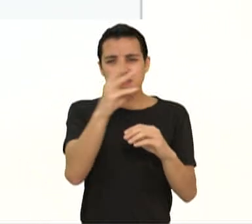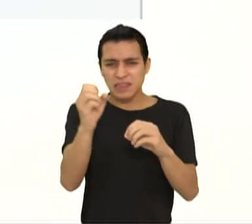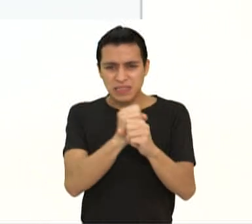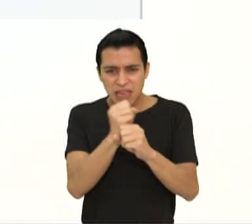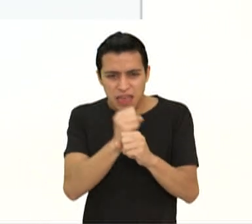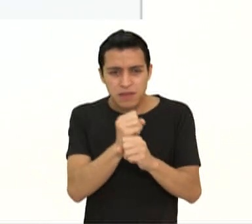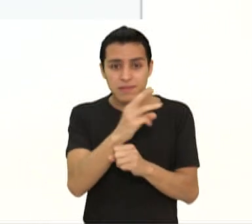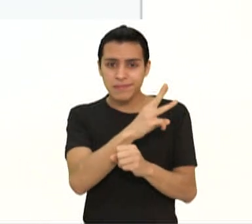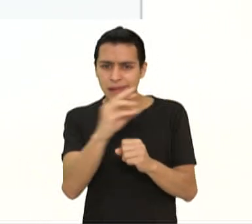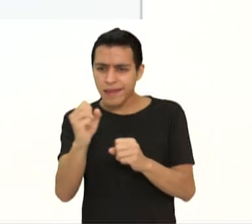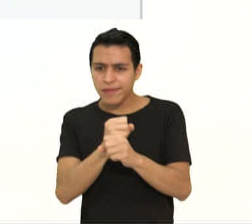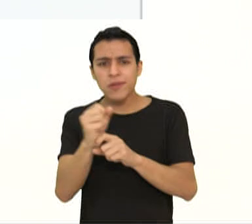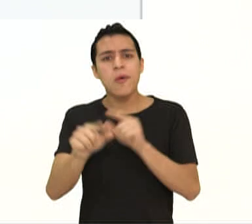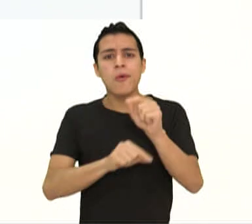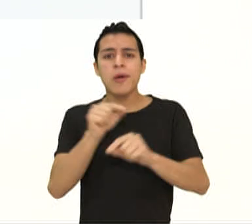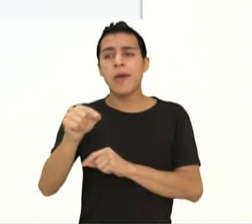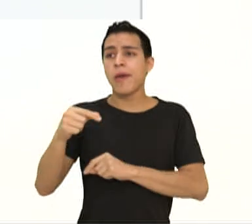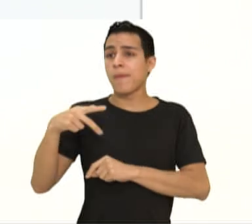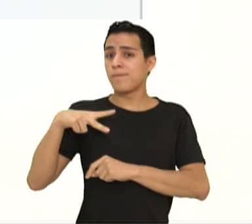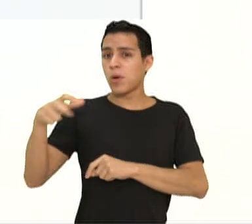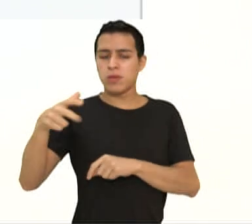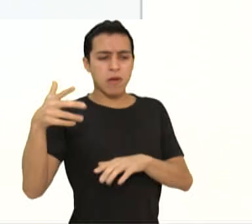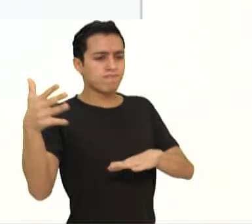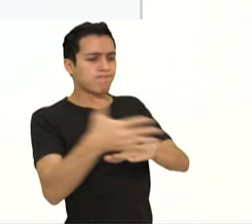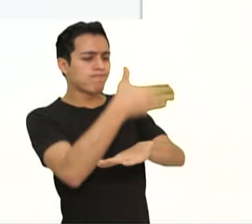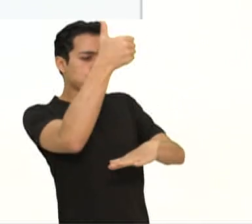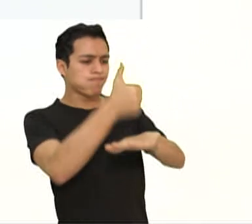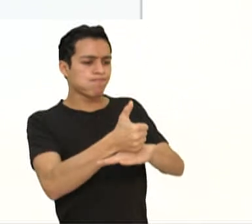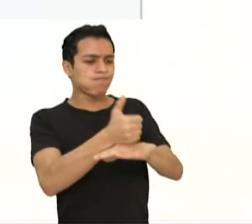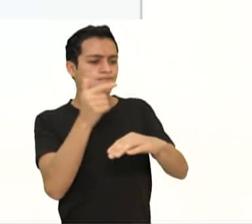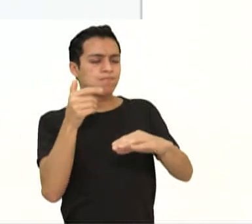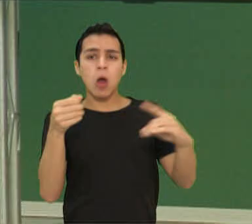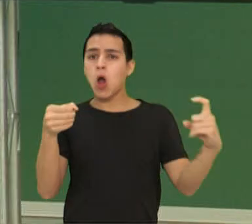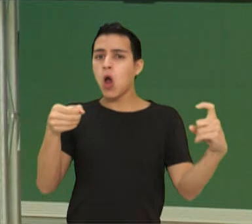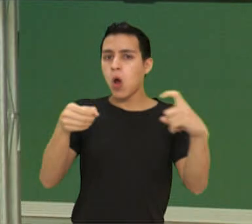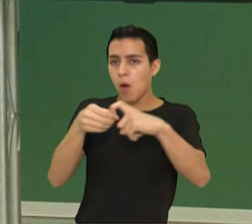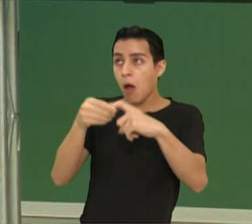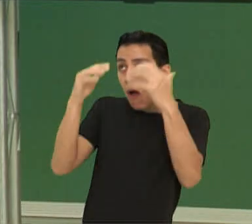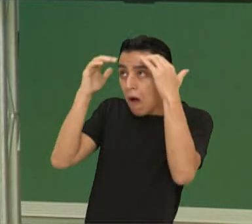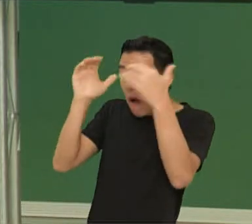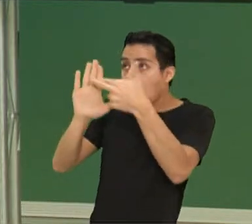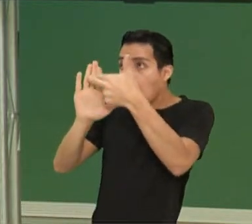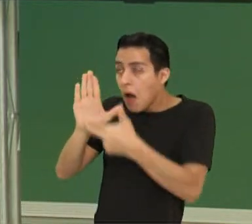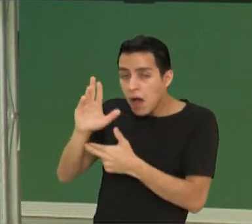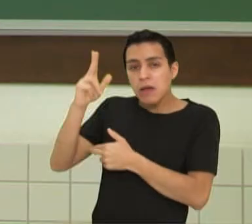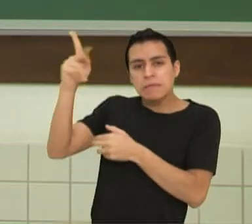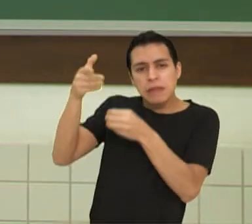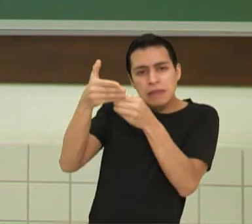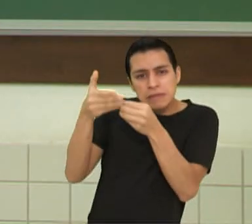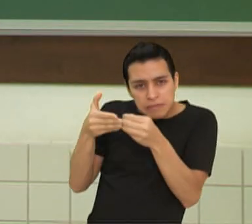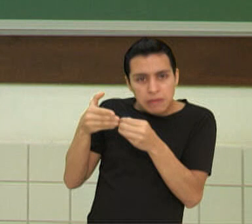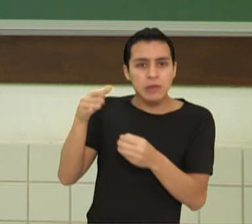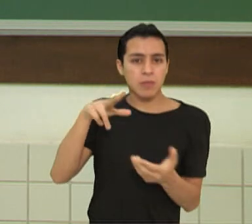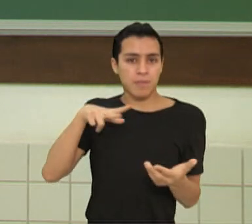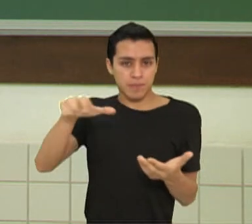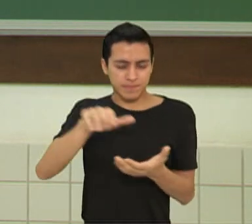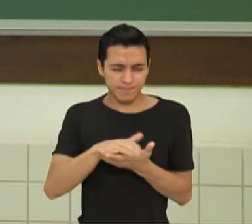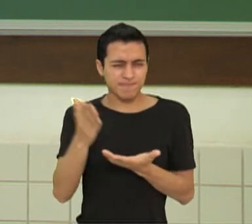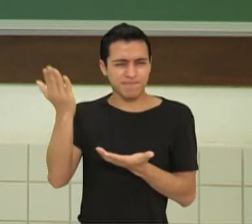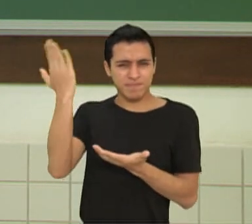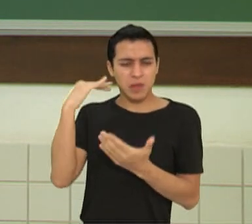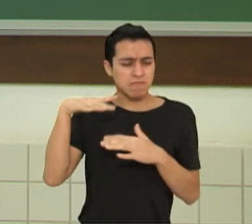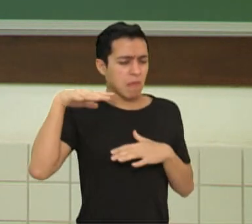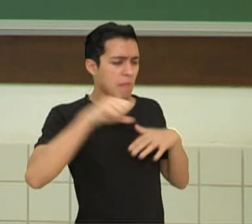permaneceu como uma colônia de Portugal, portanto, submetido ao Estado português. Então, portugueses chegaram aqui,